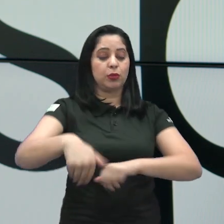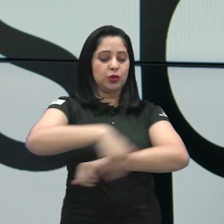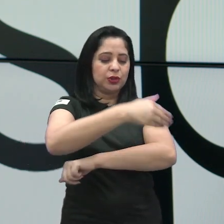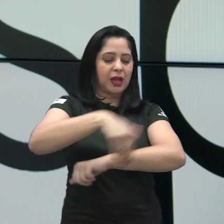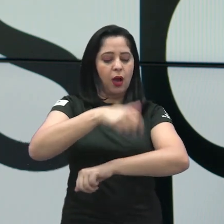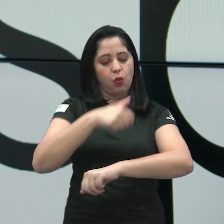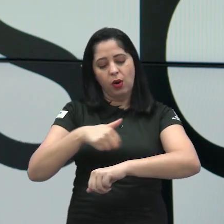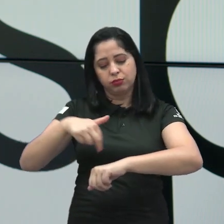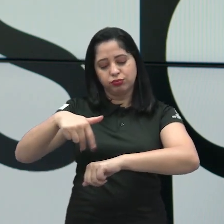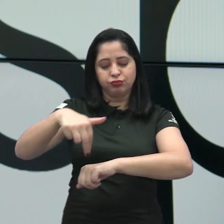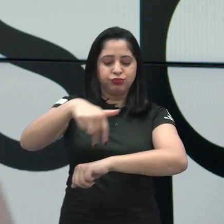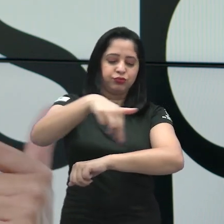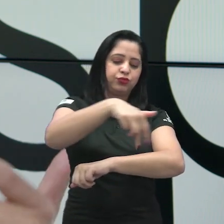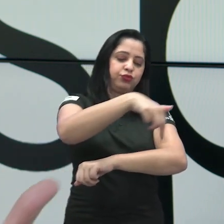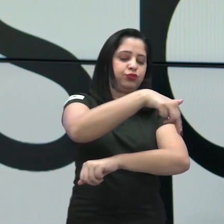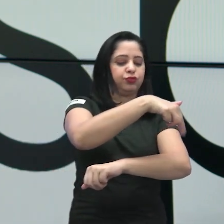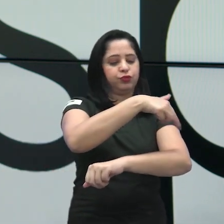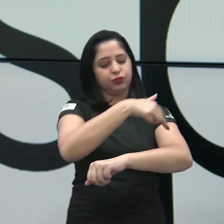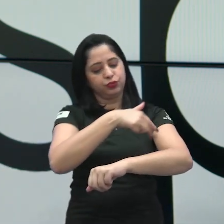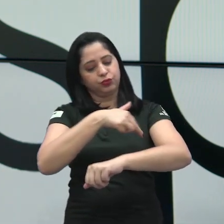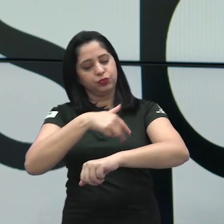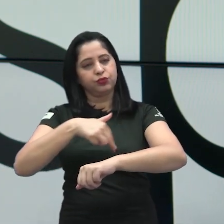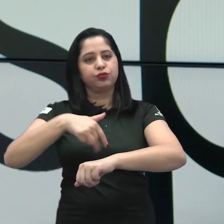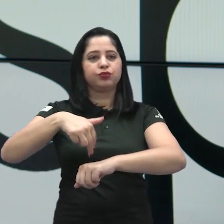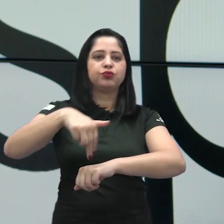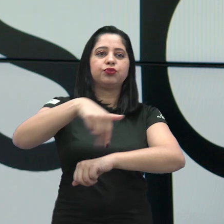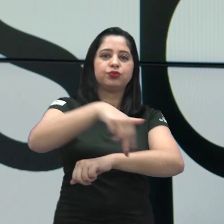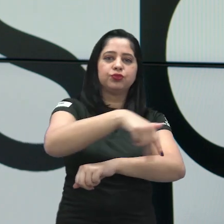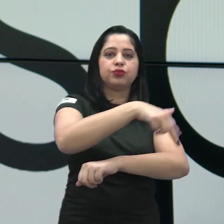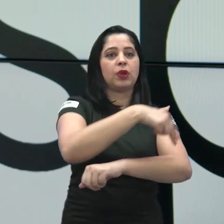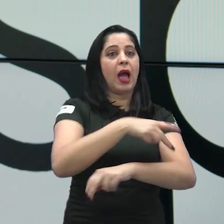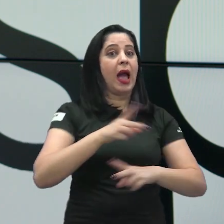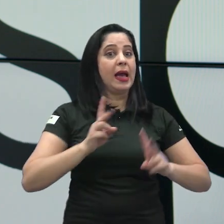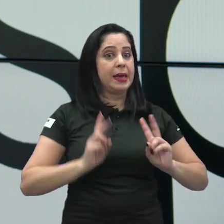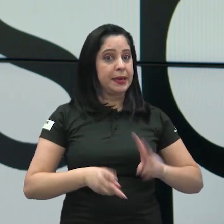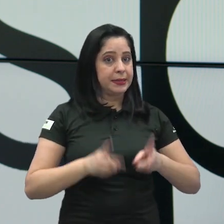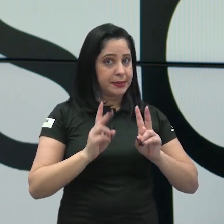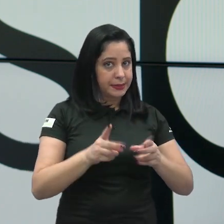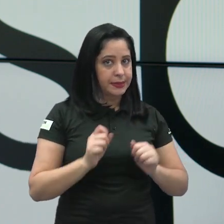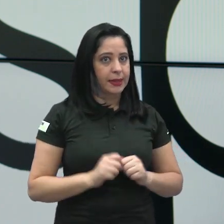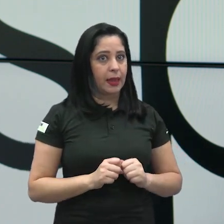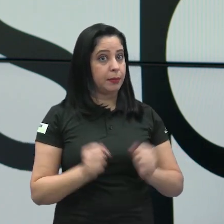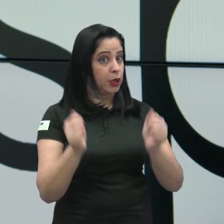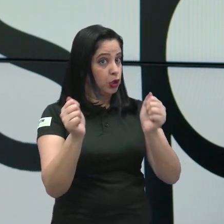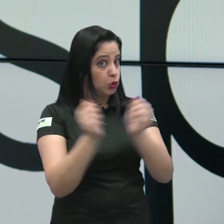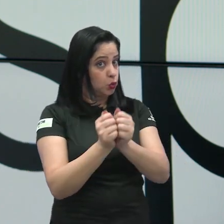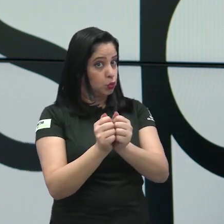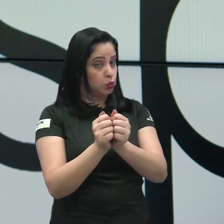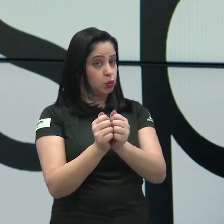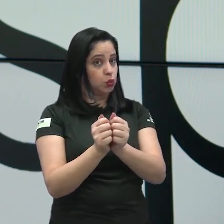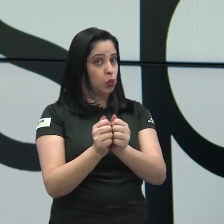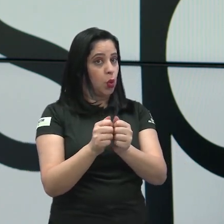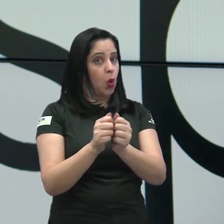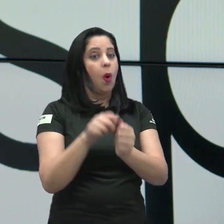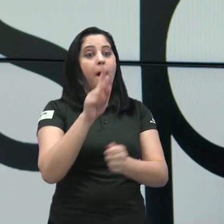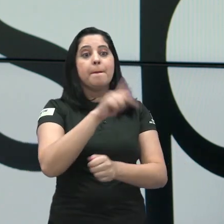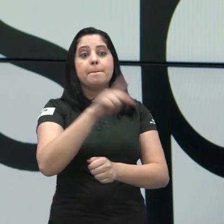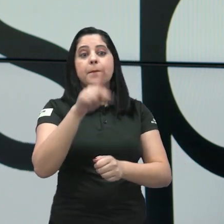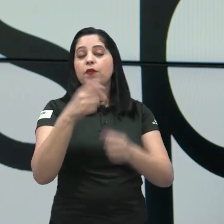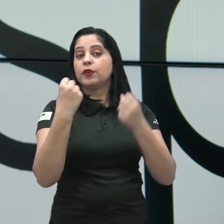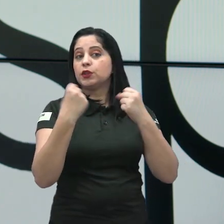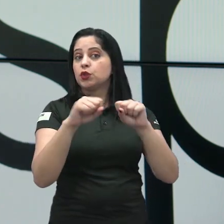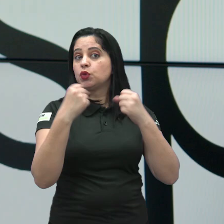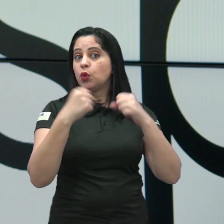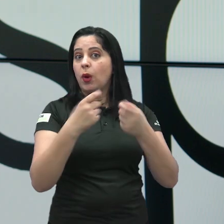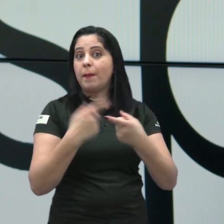volta no quarteirão, aumentar a quilometragem na caminhada, buscar sempre a orientação de um educador físico para que monte